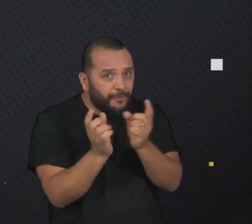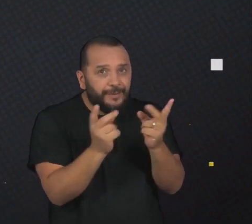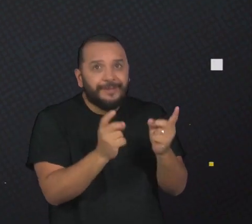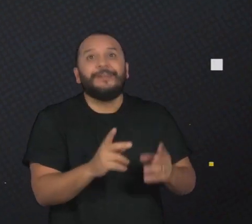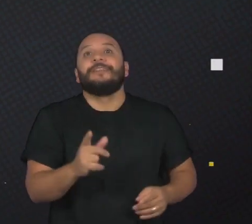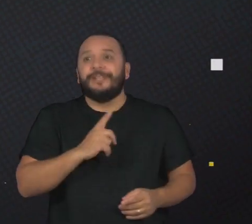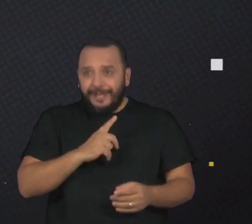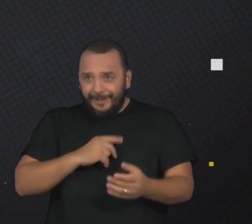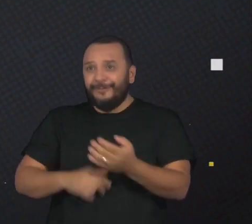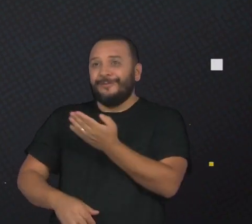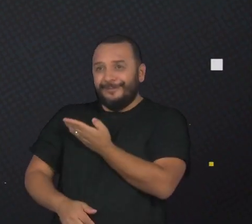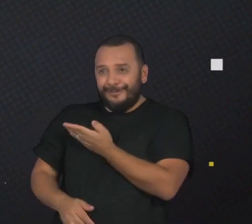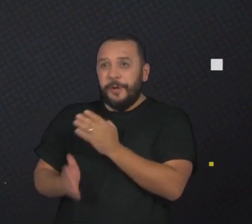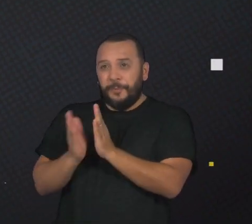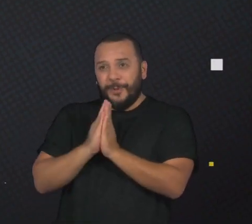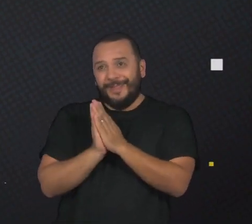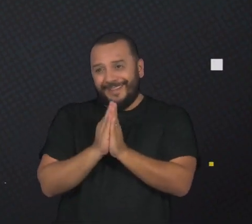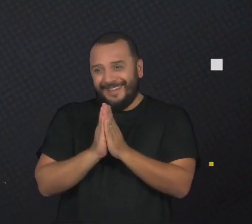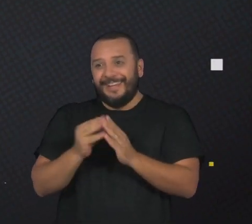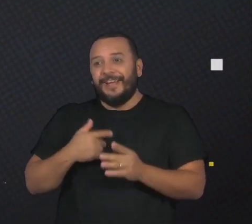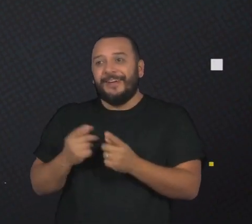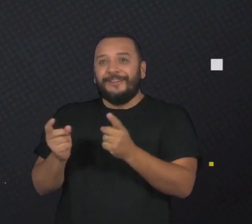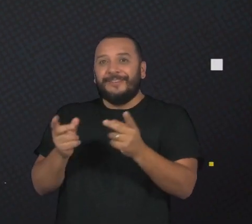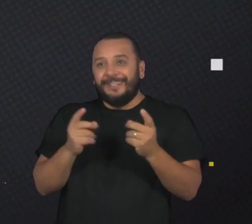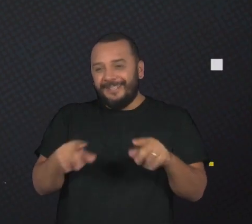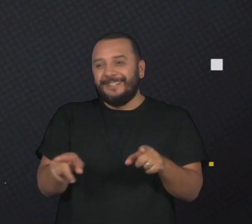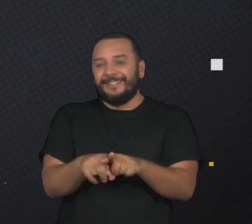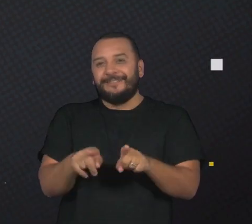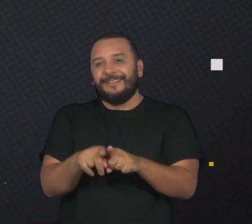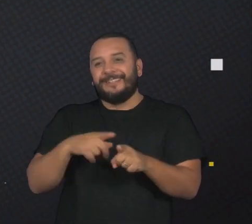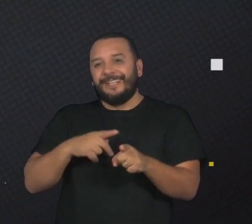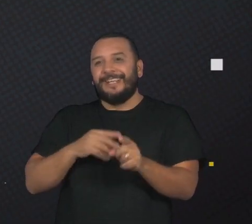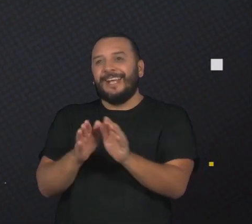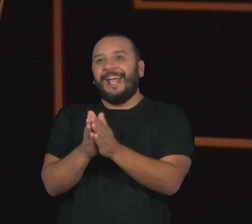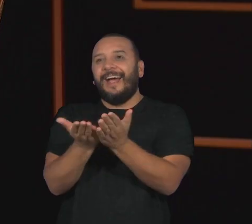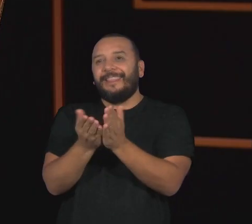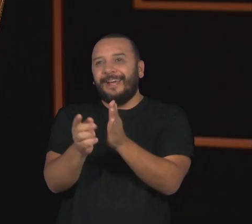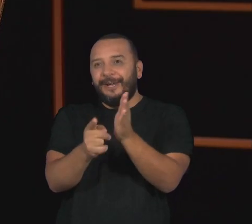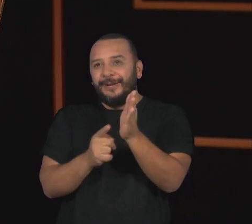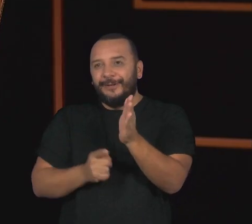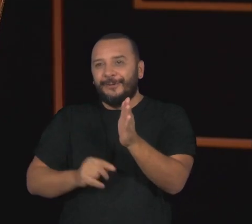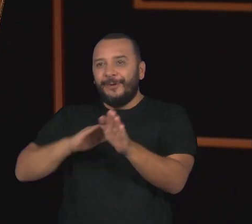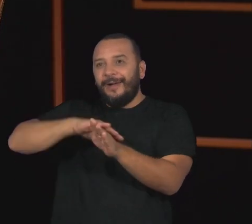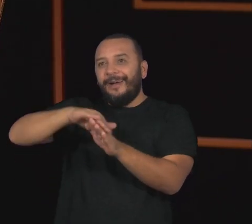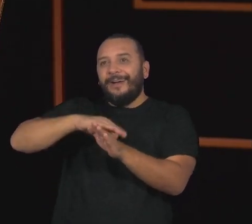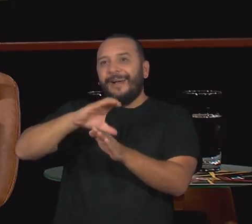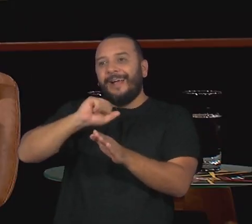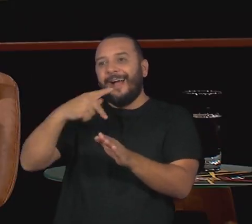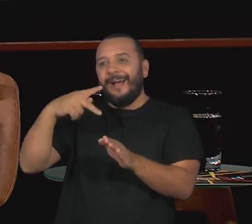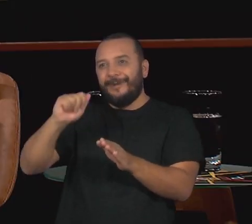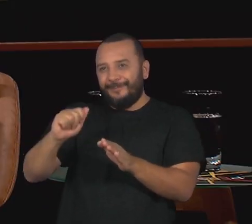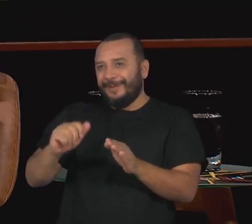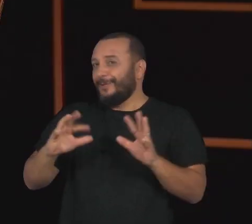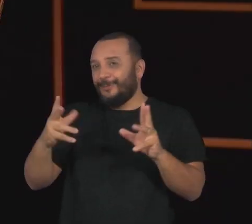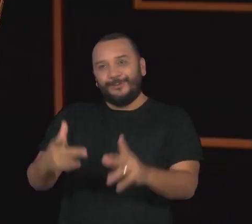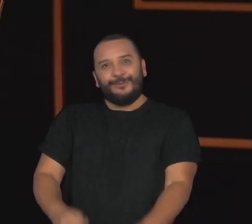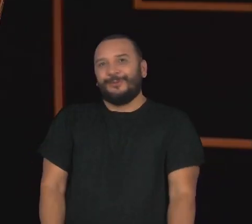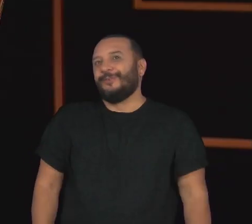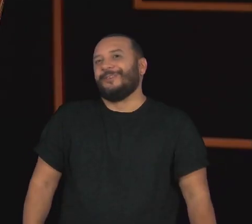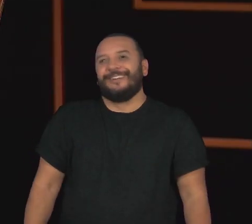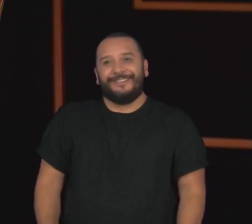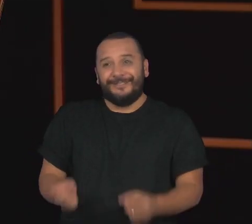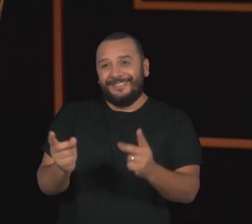feito, teve boneco, teve capa de caderno, teve tudo que tinha direito na época. Kit completo.